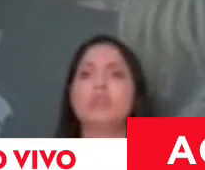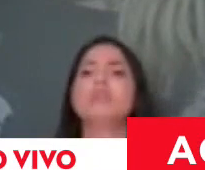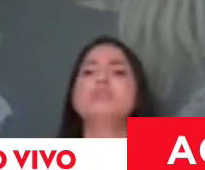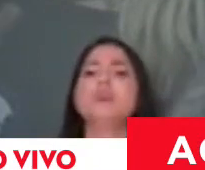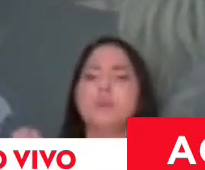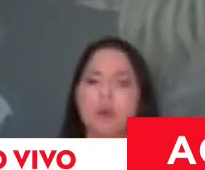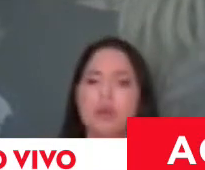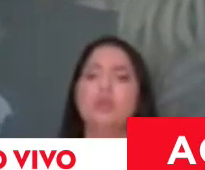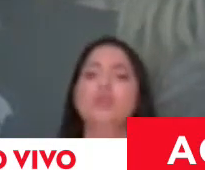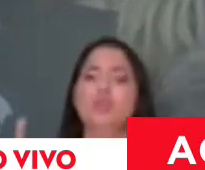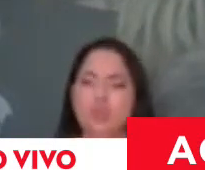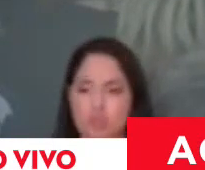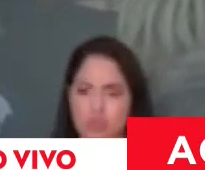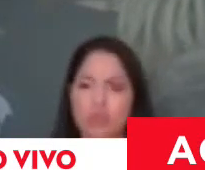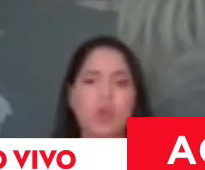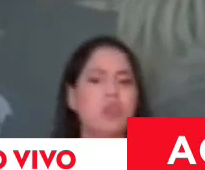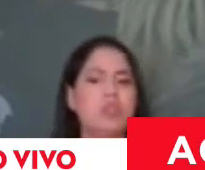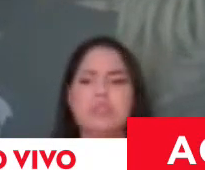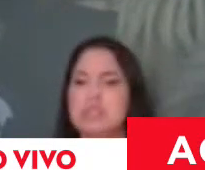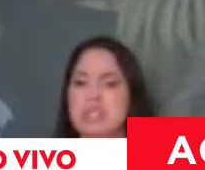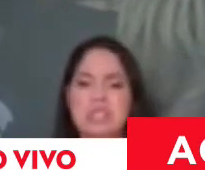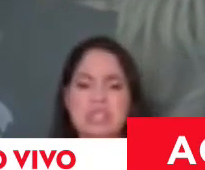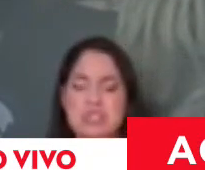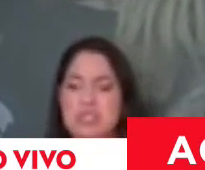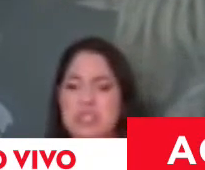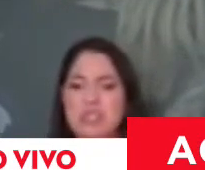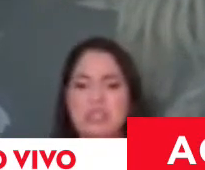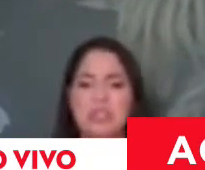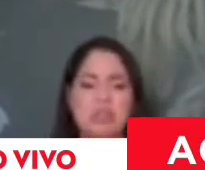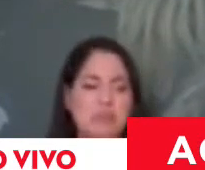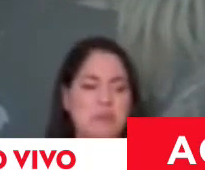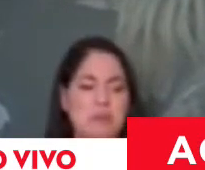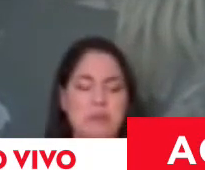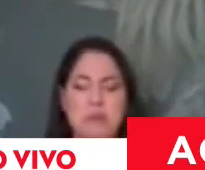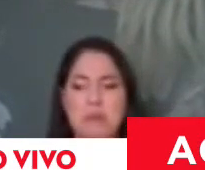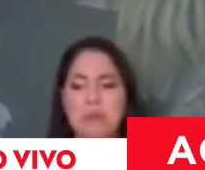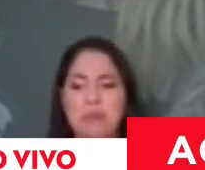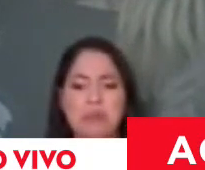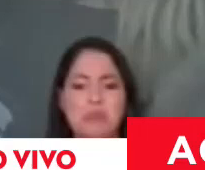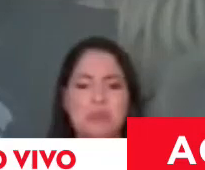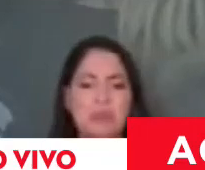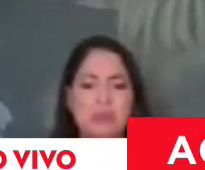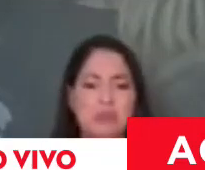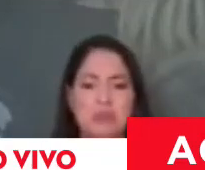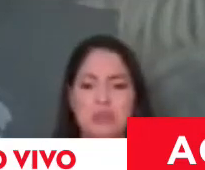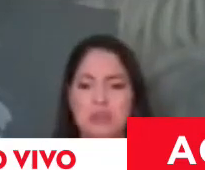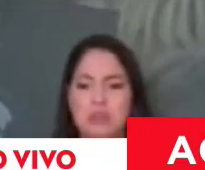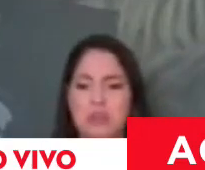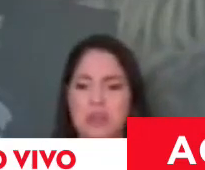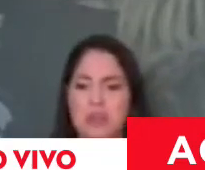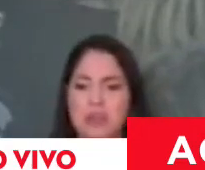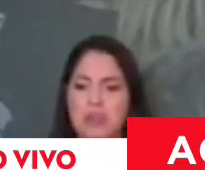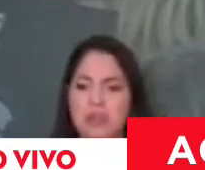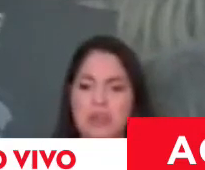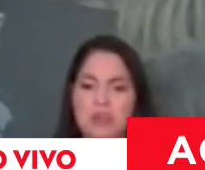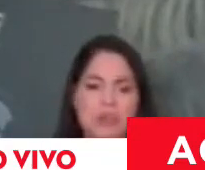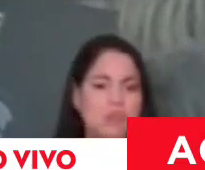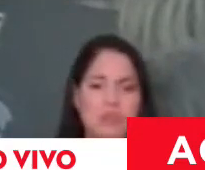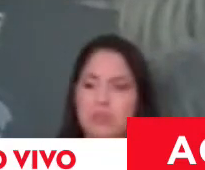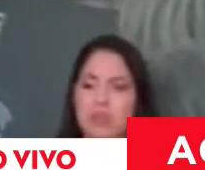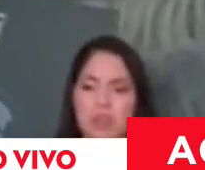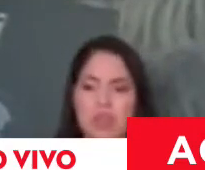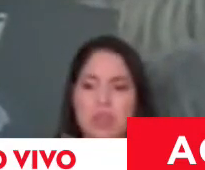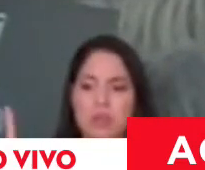não podemos compactuar com a continuidade dessa ausência de regulamentação.